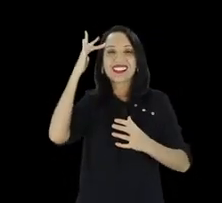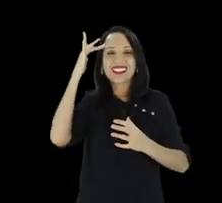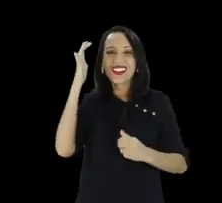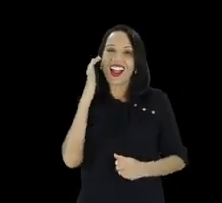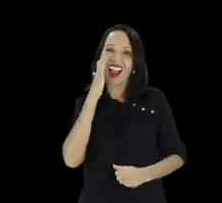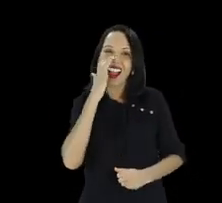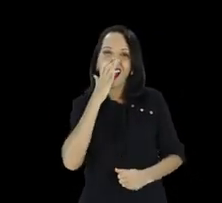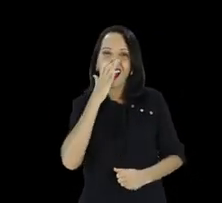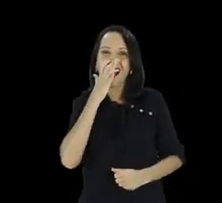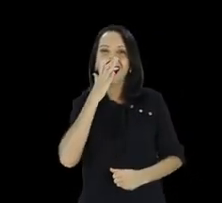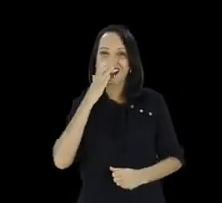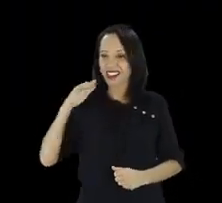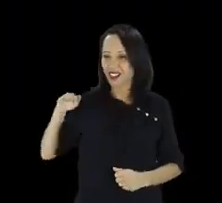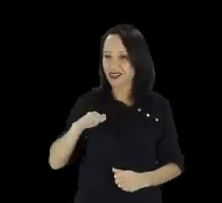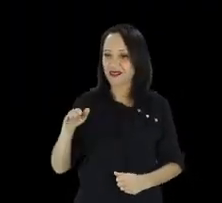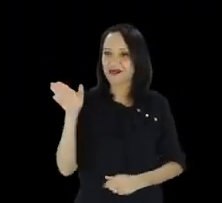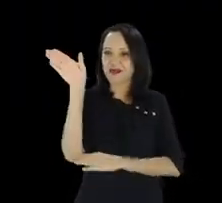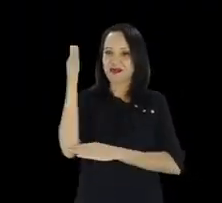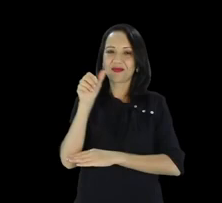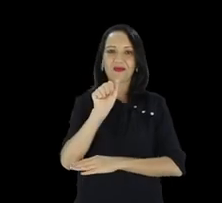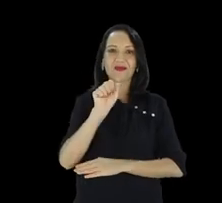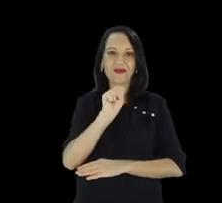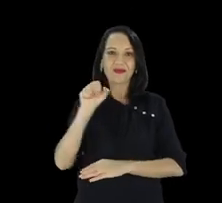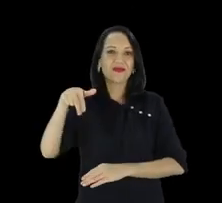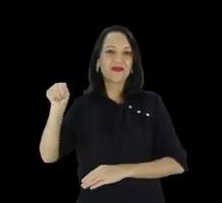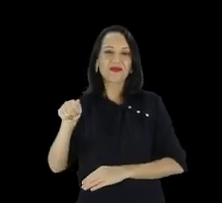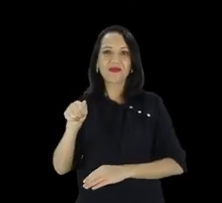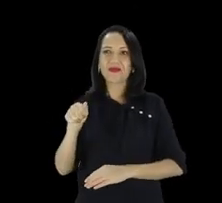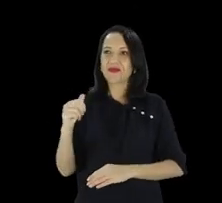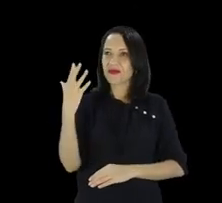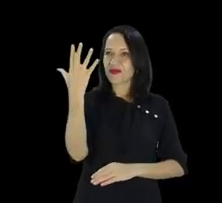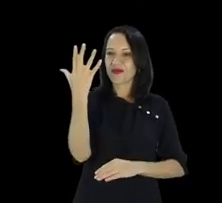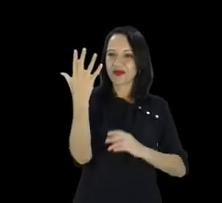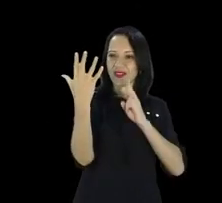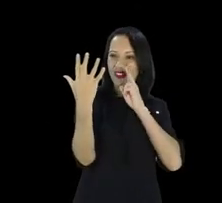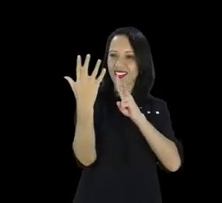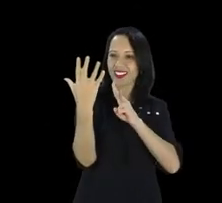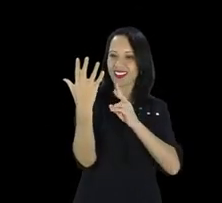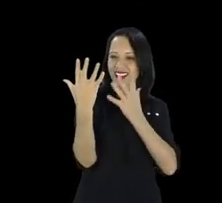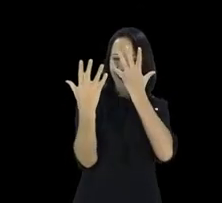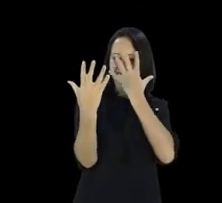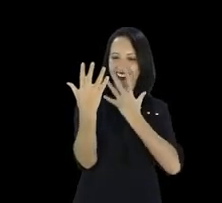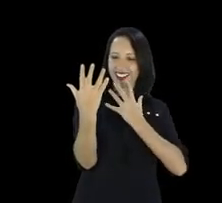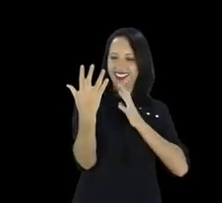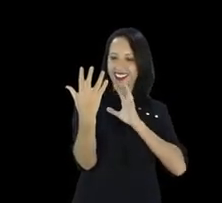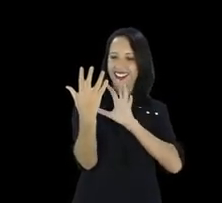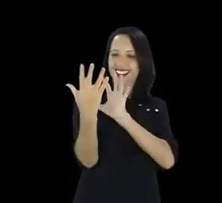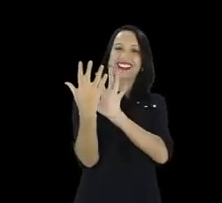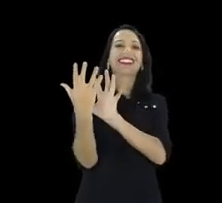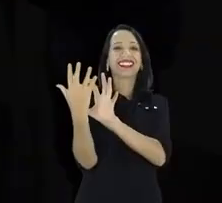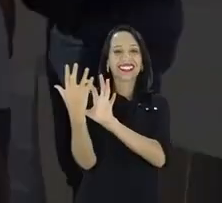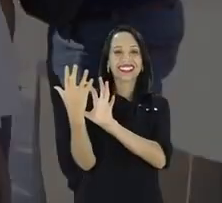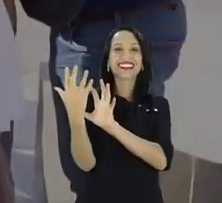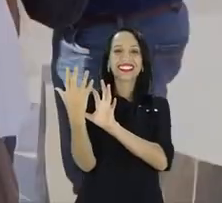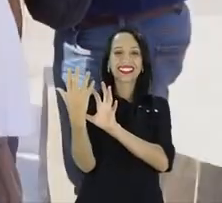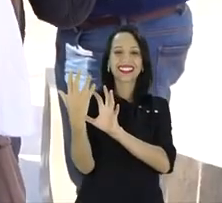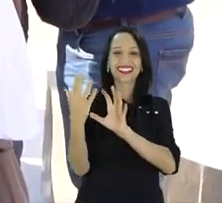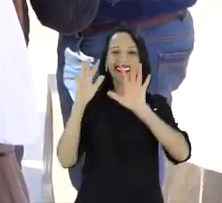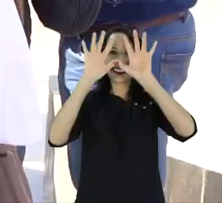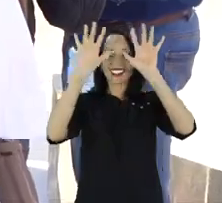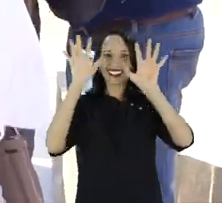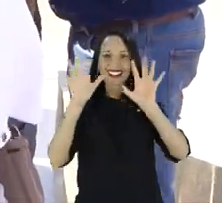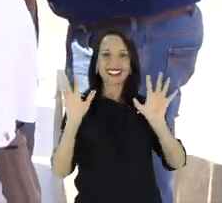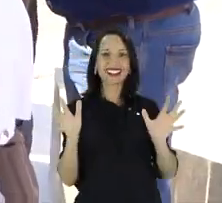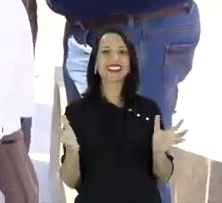que admiravam o Airton possam se ver refletidas na obra Esse aspecto da reflexibilidade